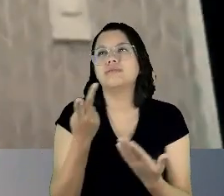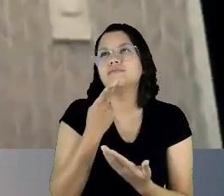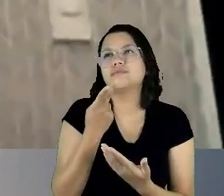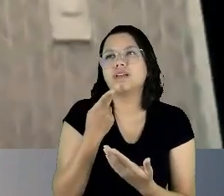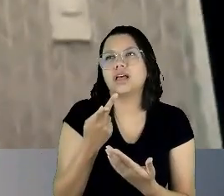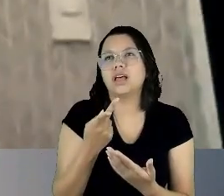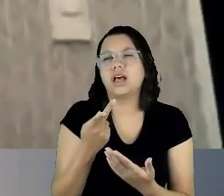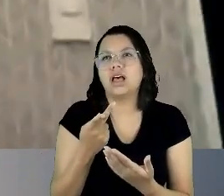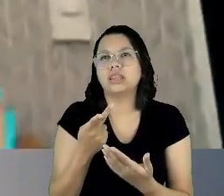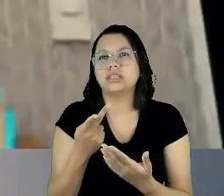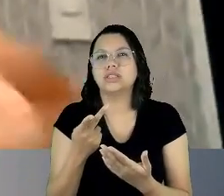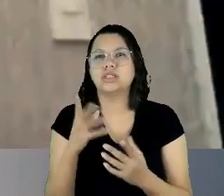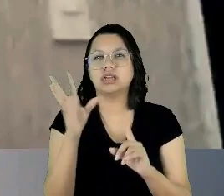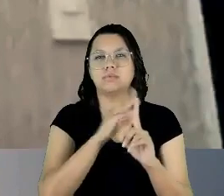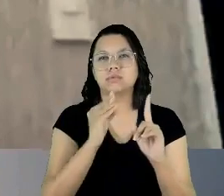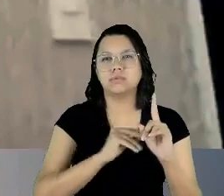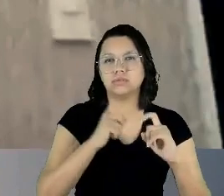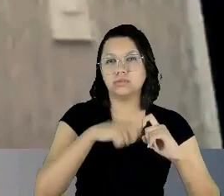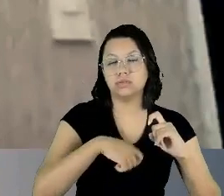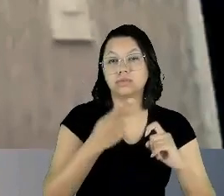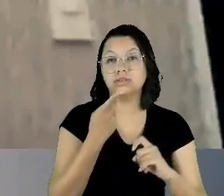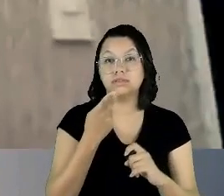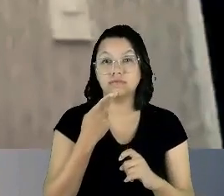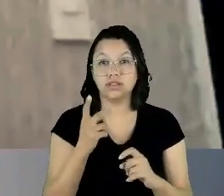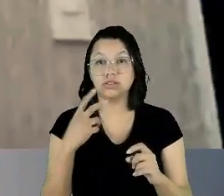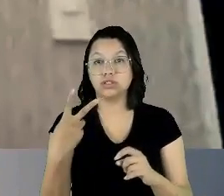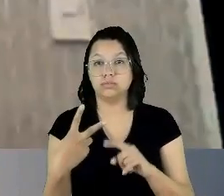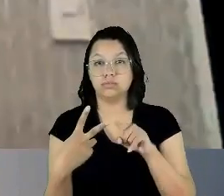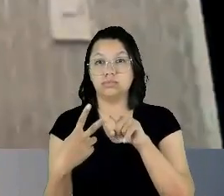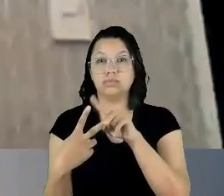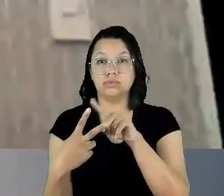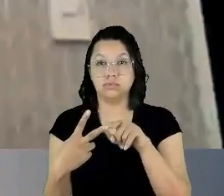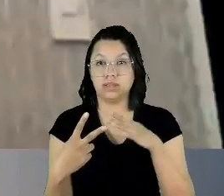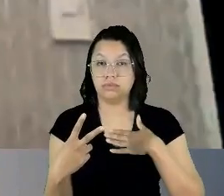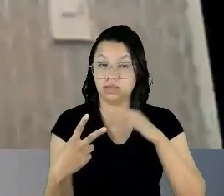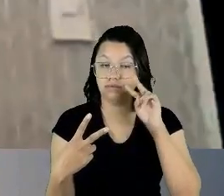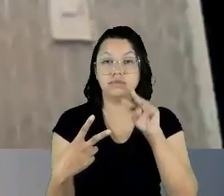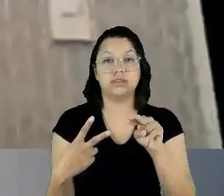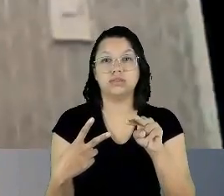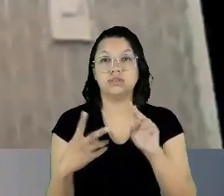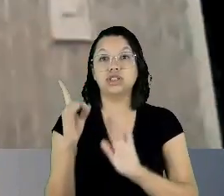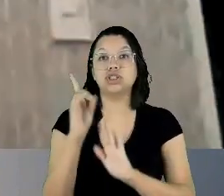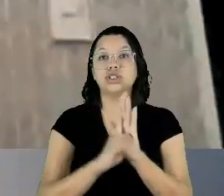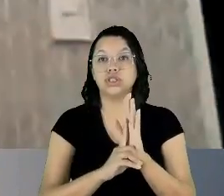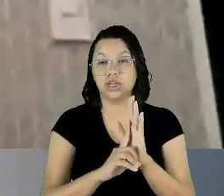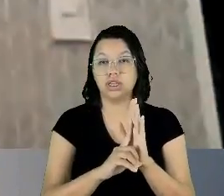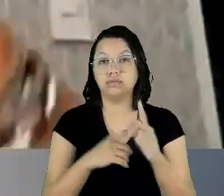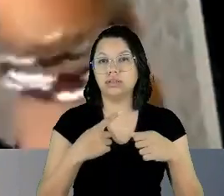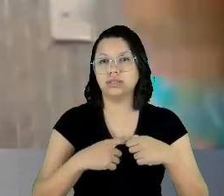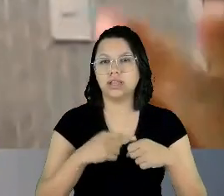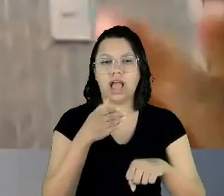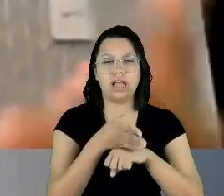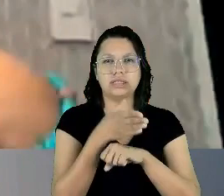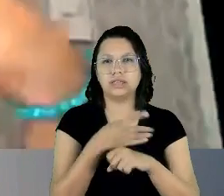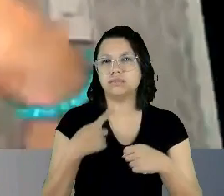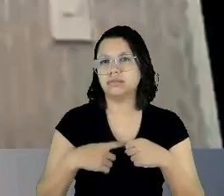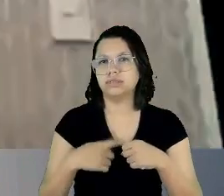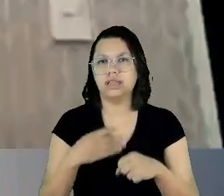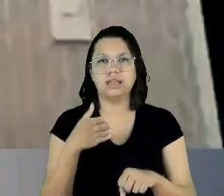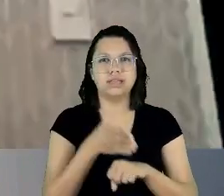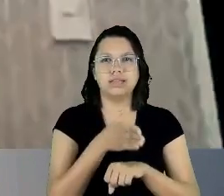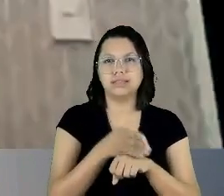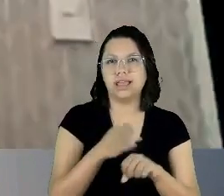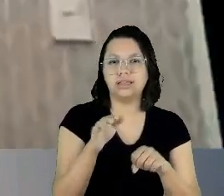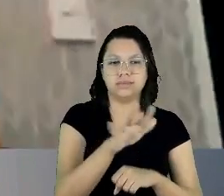fala de importunação sexual, a gente está falando de duas coisas, pelo menos na minha visão, de direito à cidade, então acesso à cidade, acesso